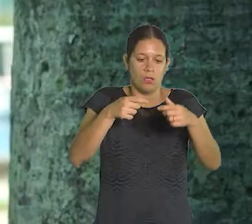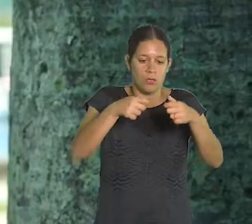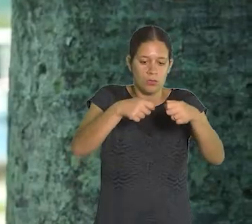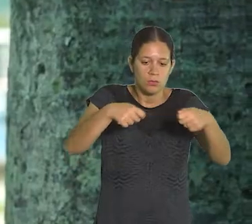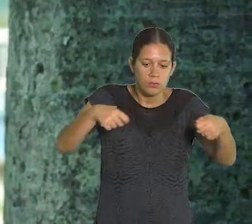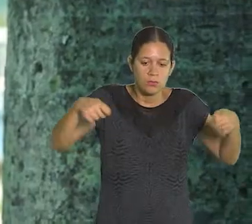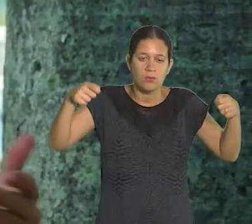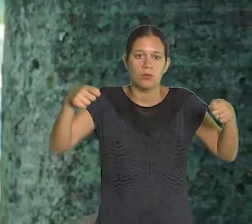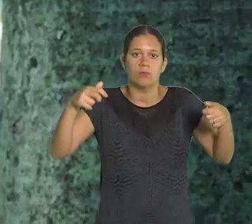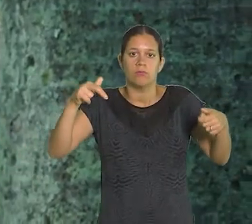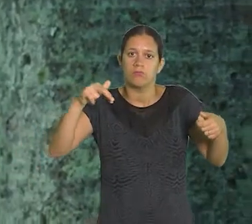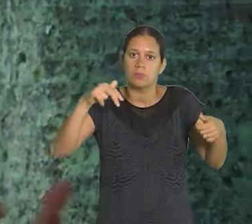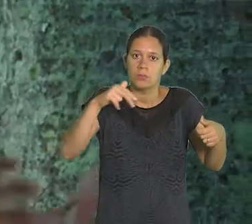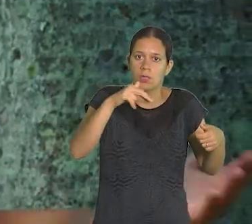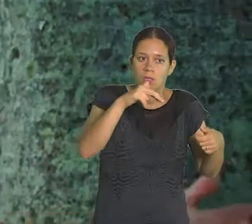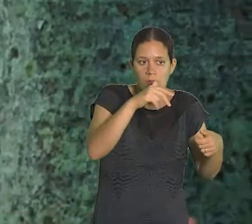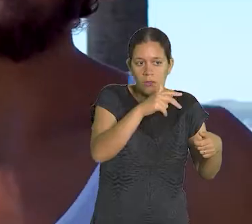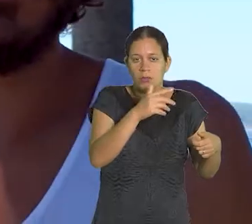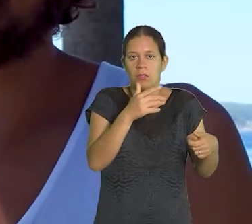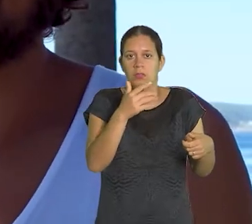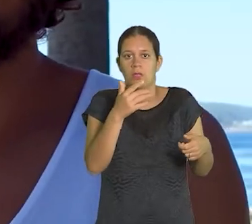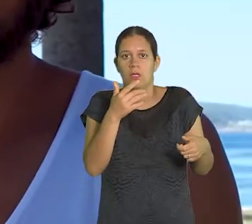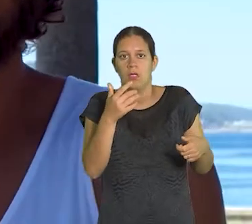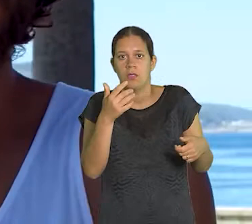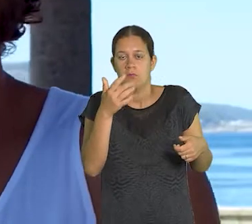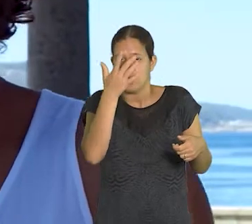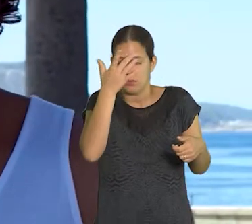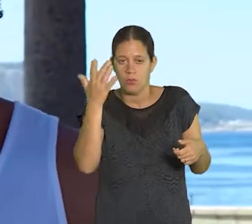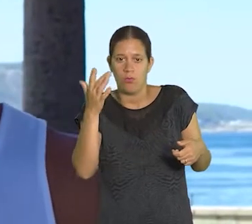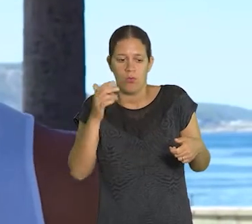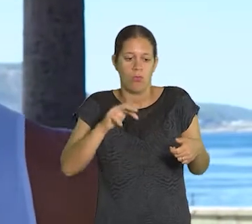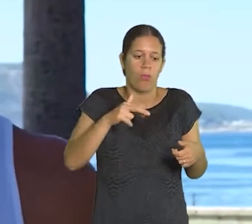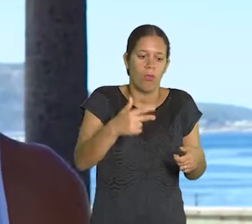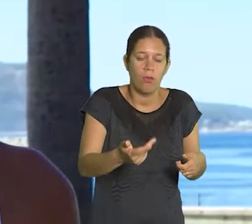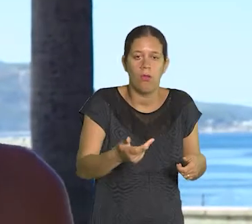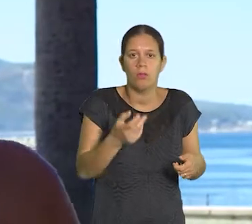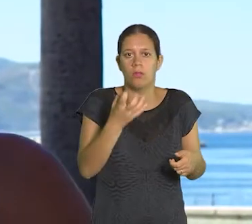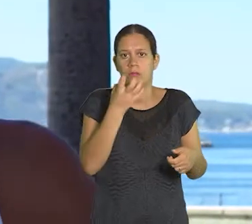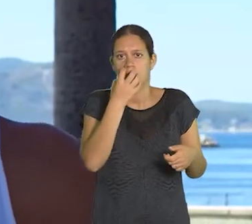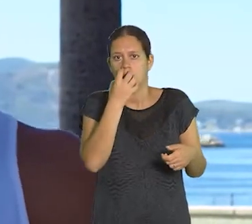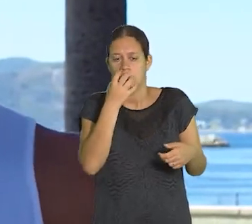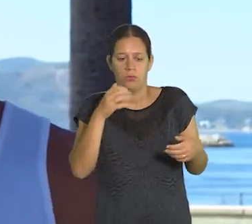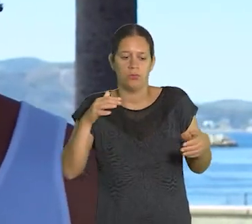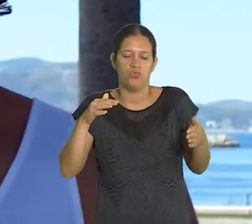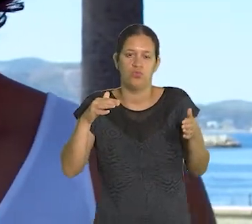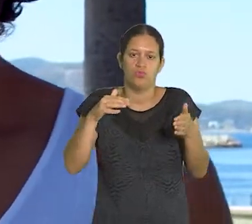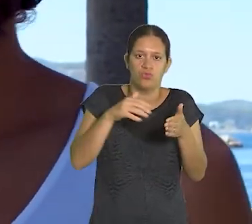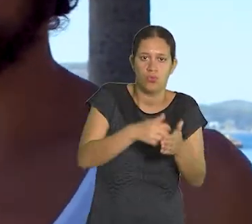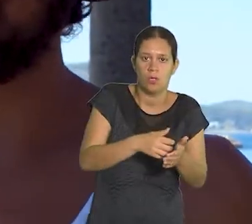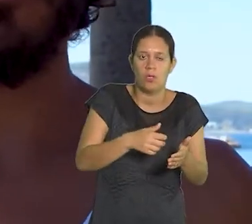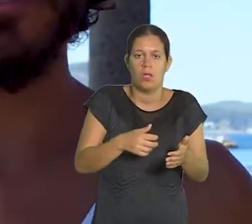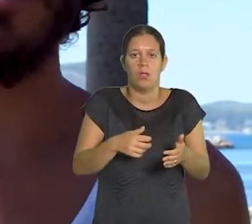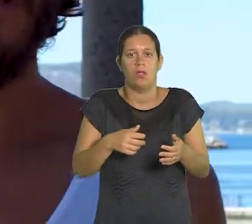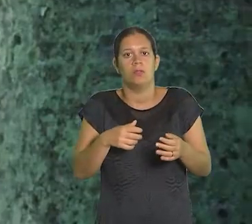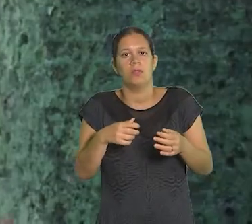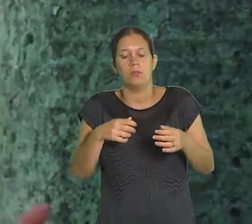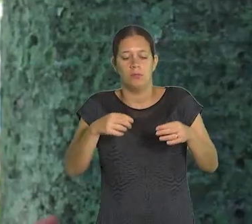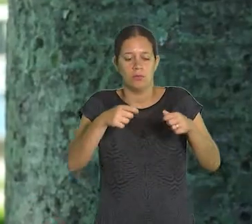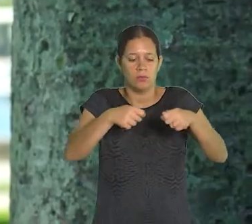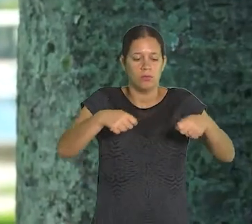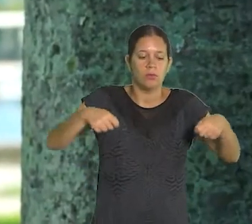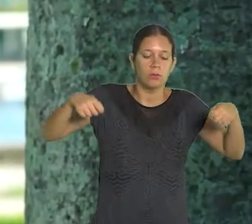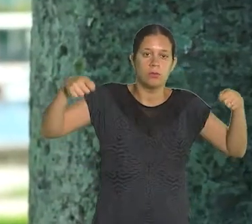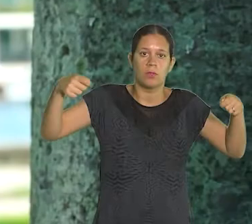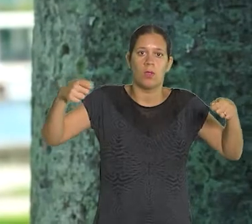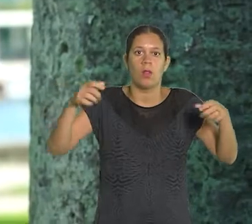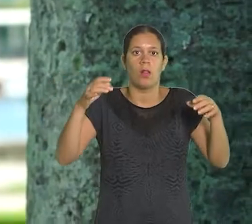caminhos, se a gente não deixa o slackline sem ninguém, que é perigoso para alguma pessoa vir tropeçar nele ou um cachorro vir se chocar com ele, e